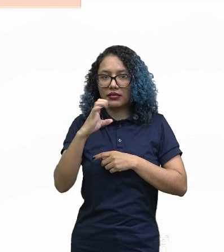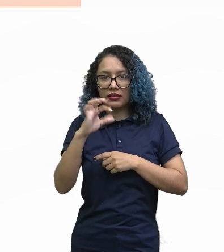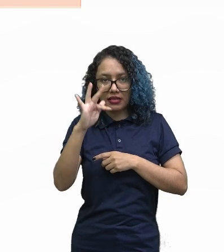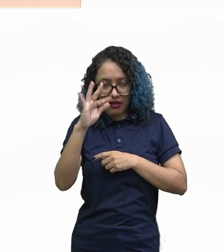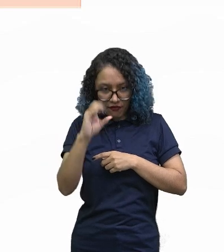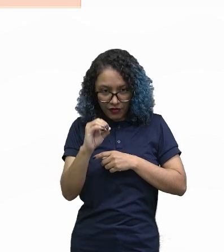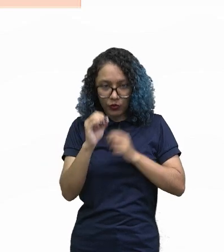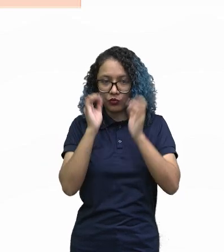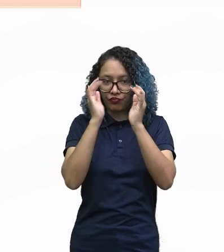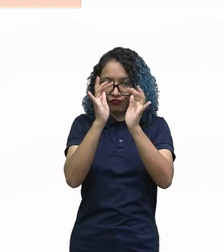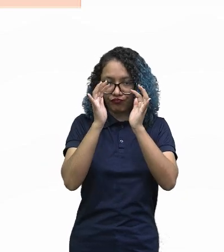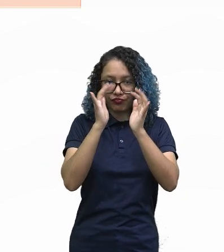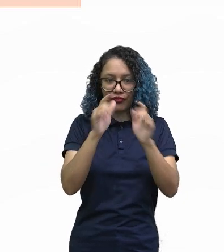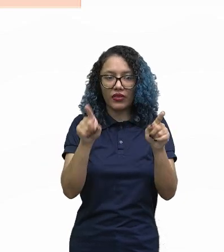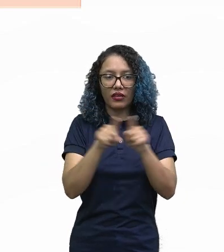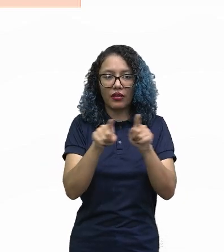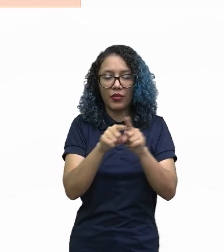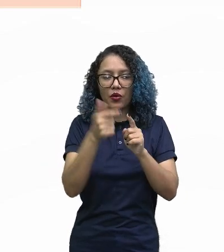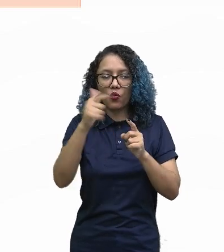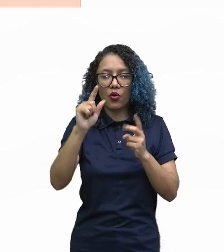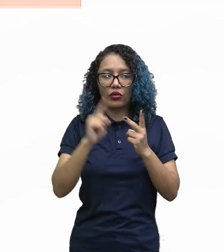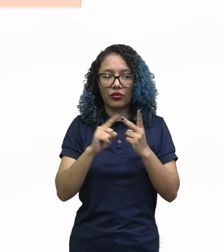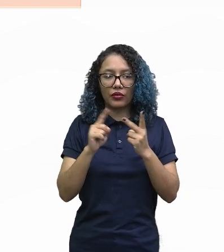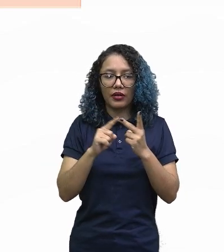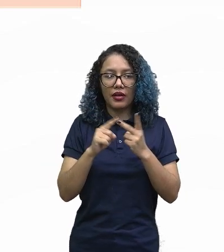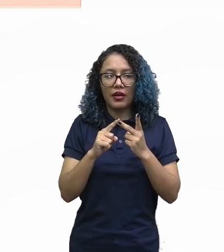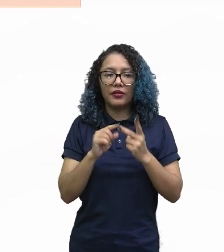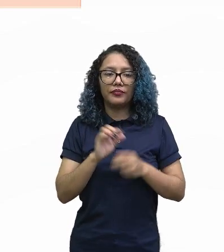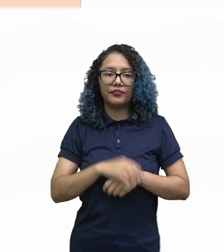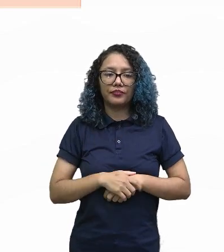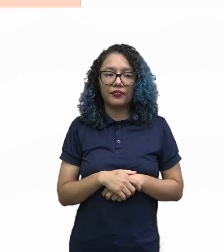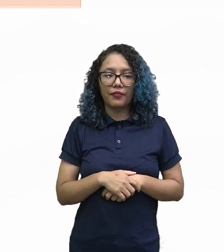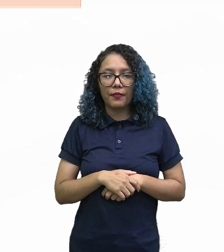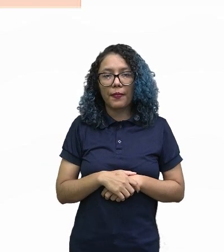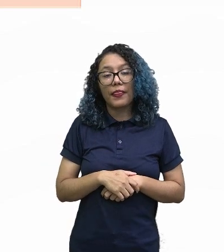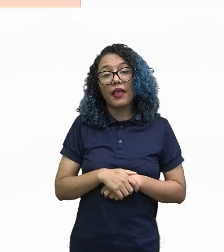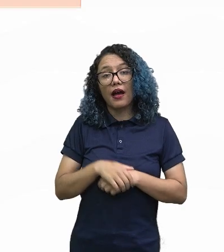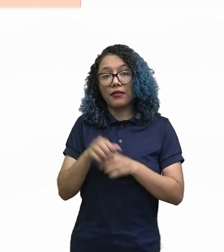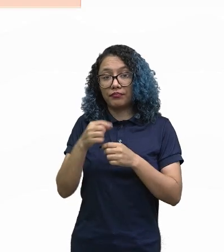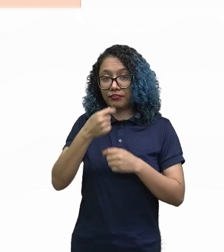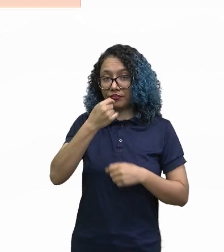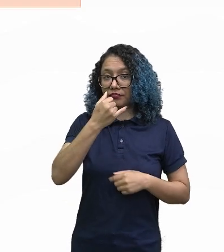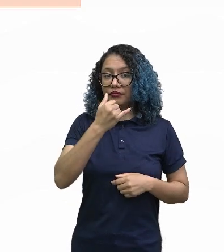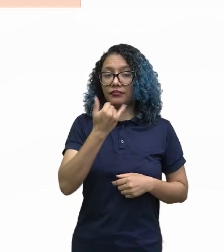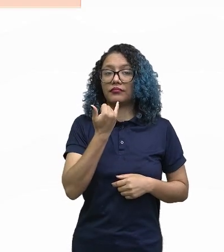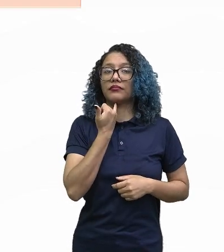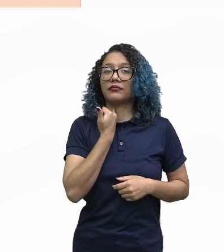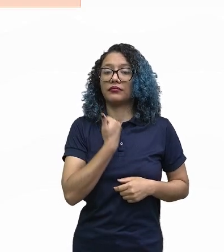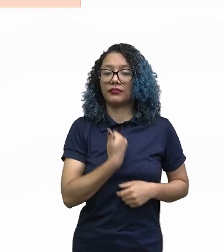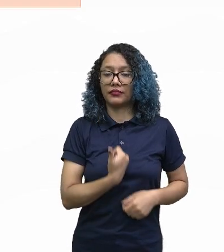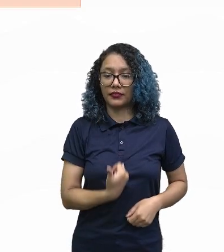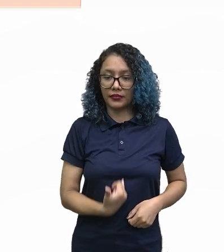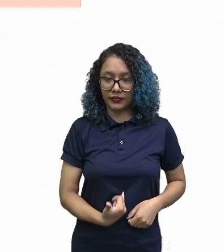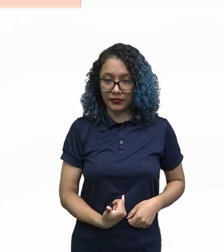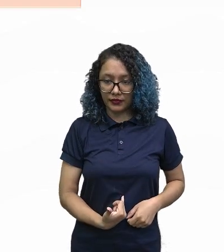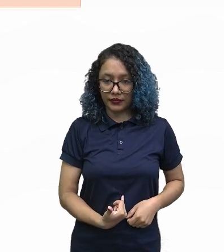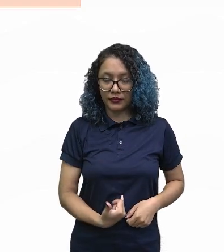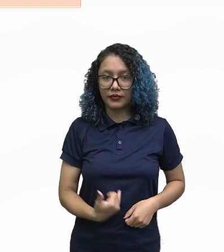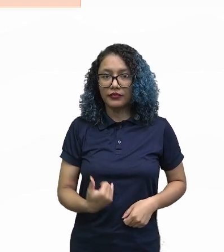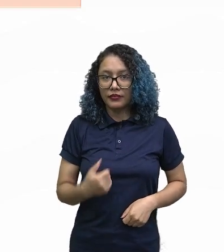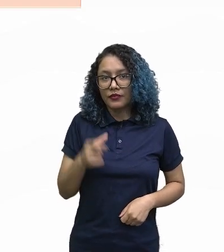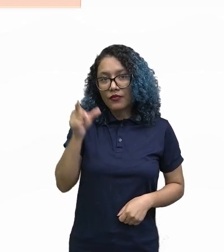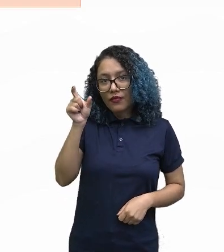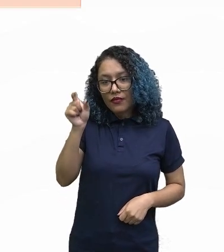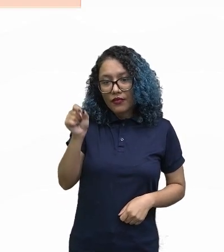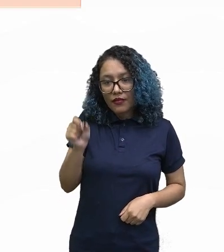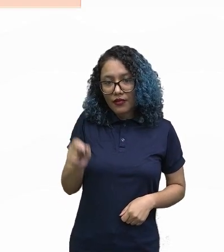do encéfalo, também tem o canal vertebral, que é a medula espinal. Né? Então, a medula espinal